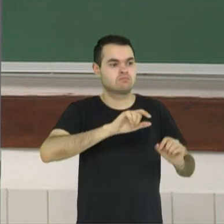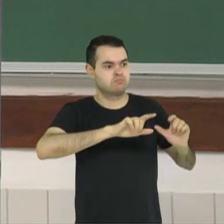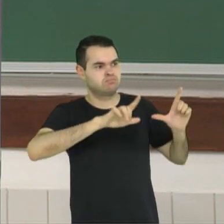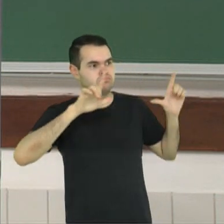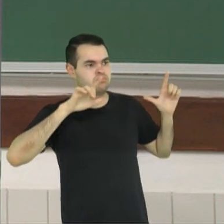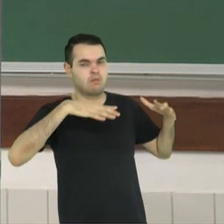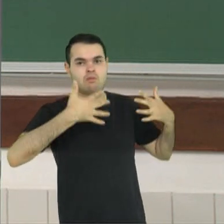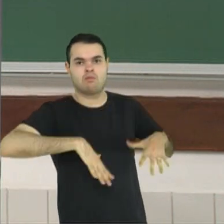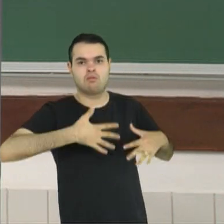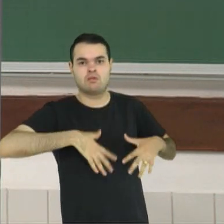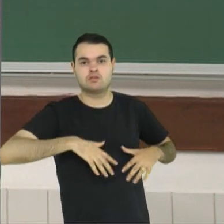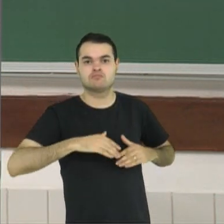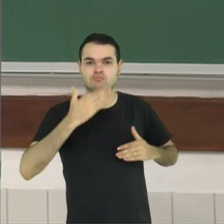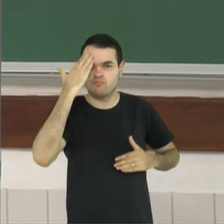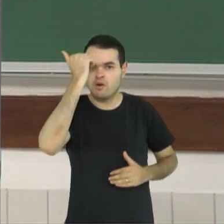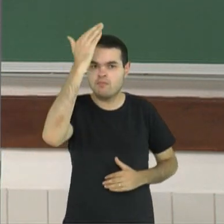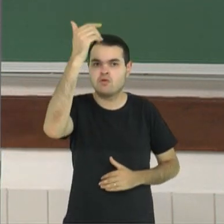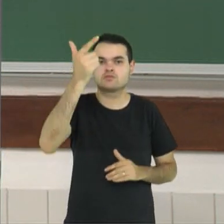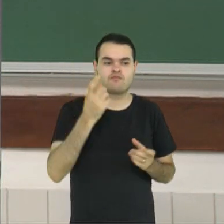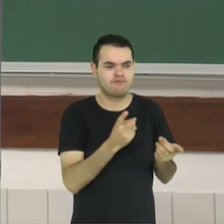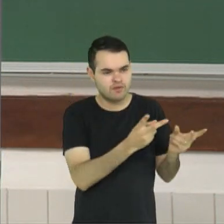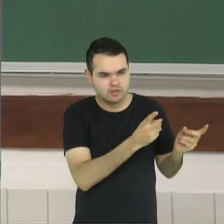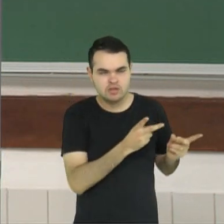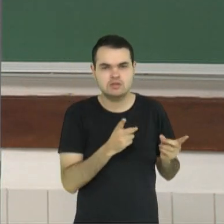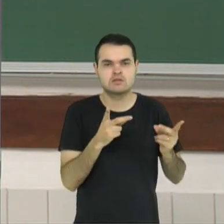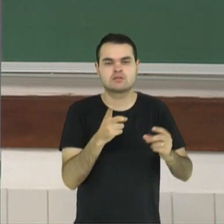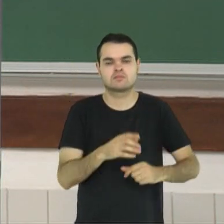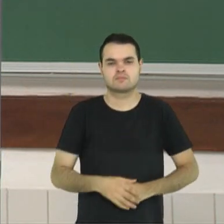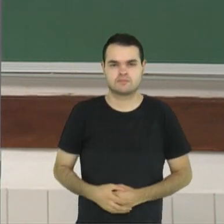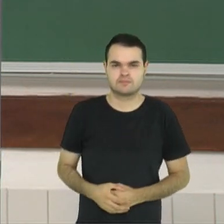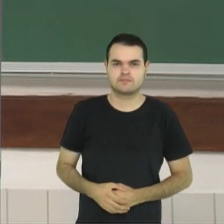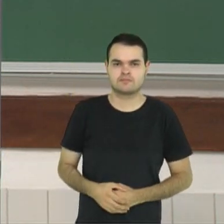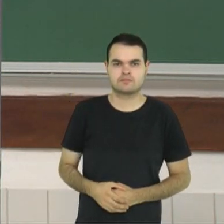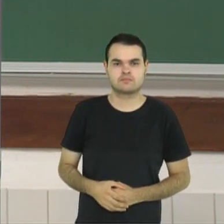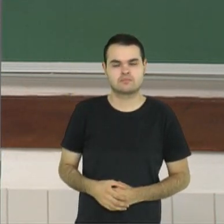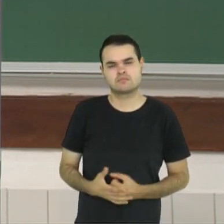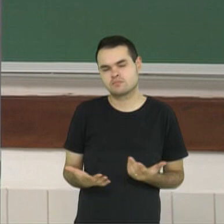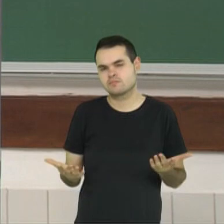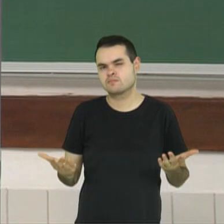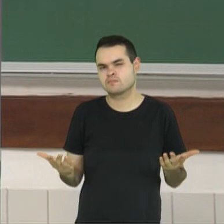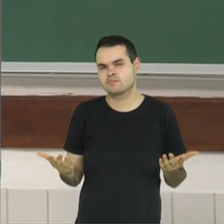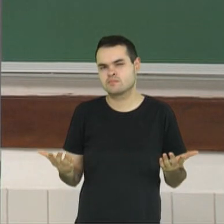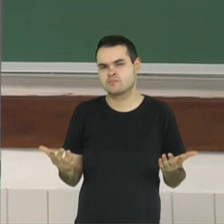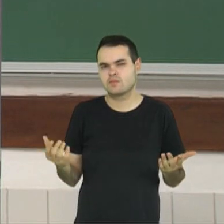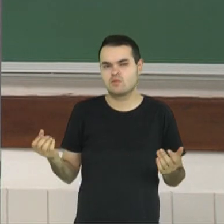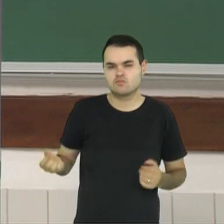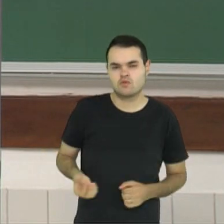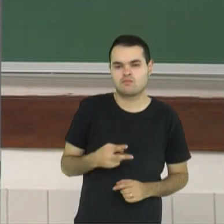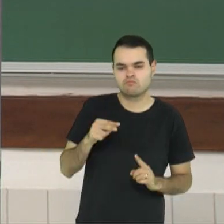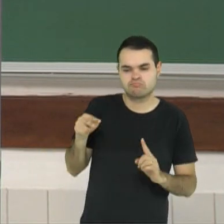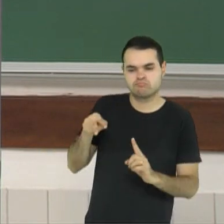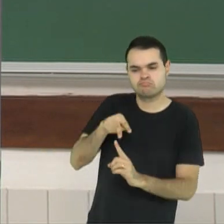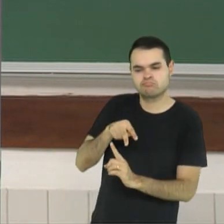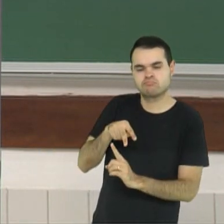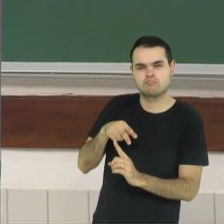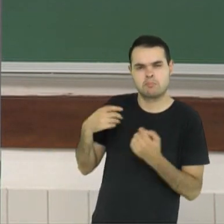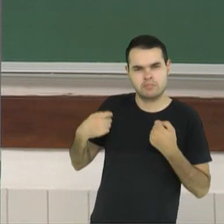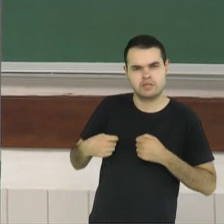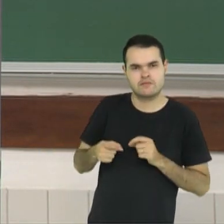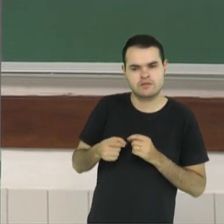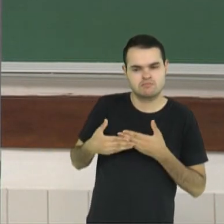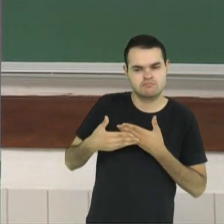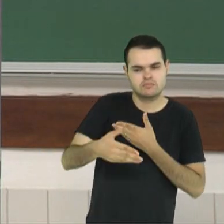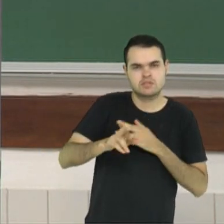foi um sucesso. Ele conseguiu até fazer vendas lá. Então isso já, tipo, deu uma nova visão para ele. Ele viu que tinha que fazer alguma